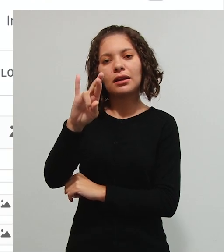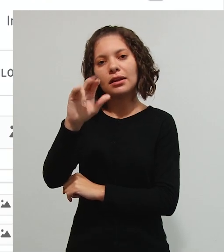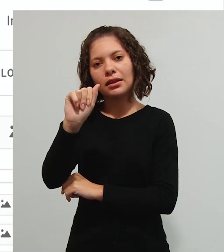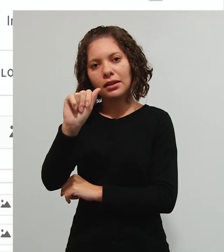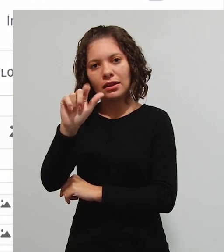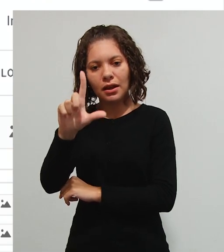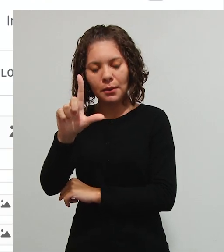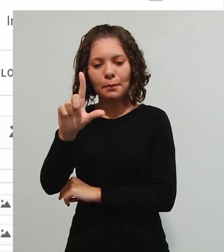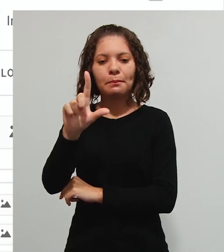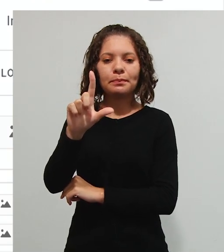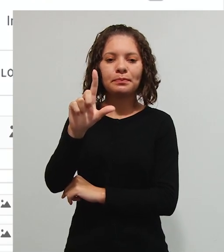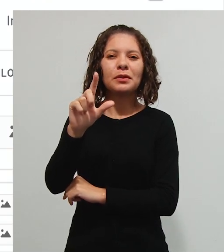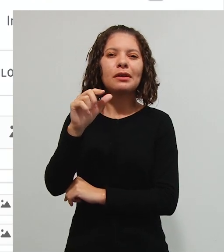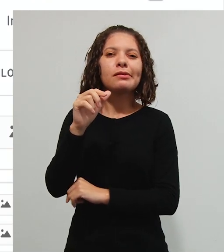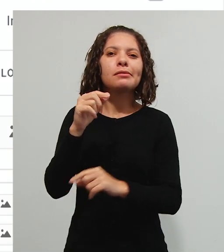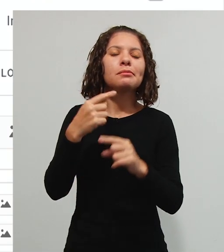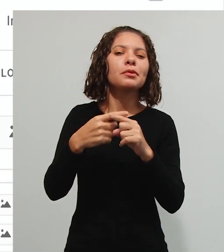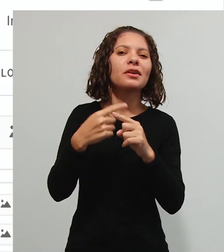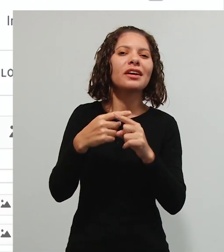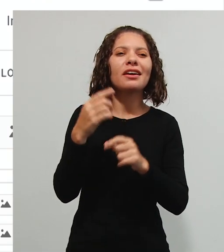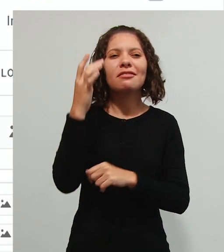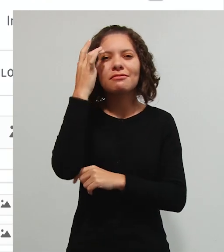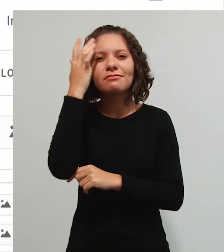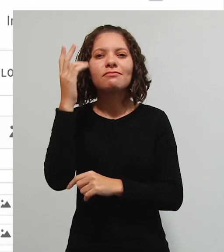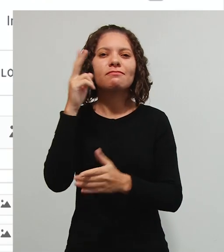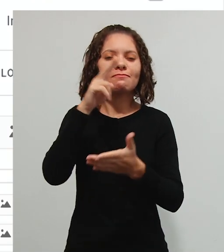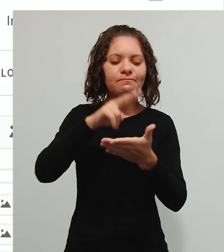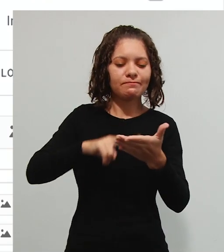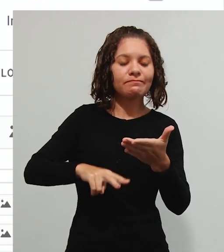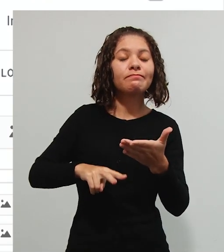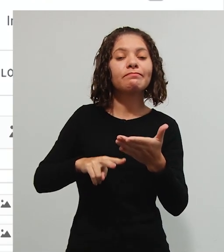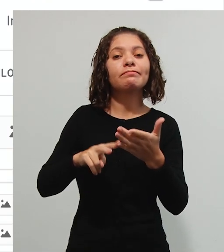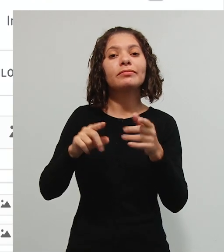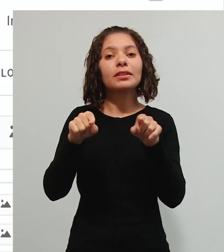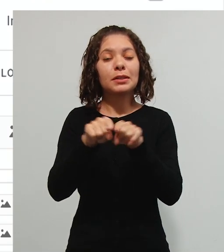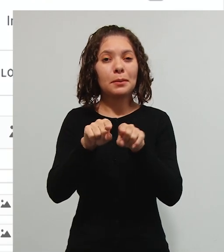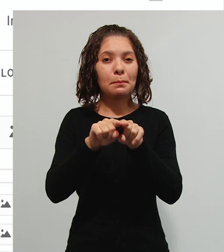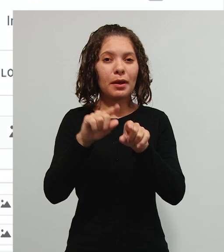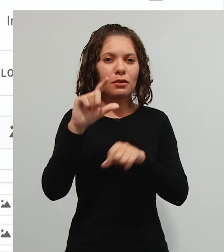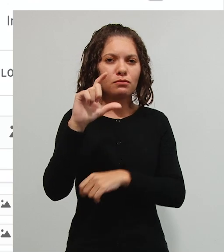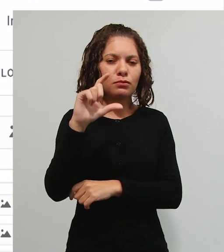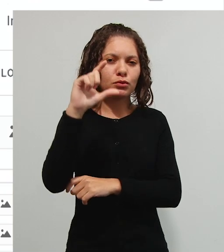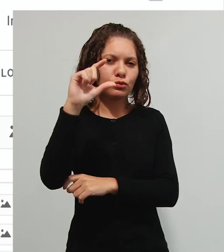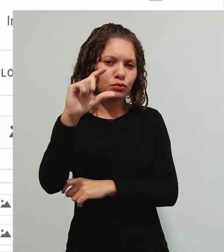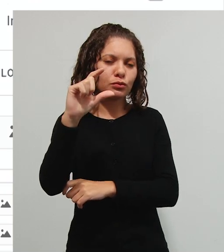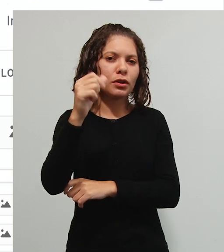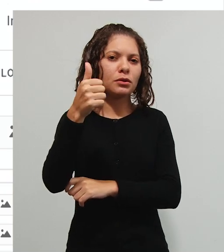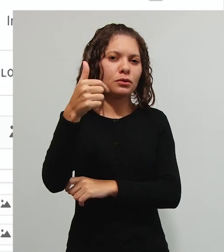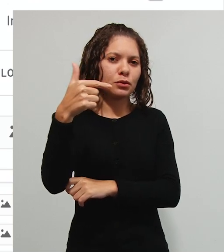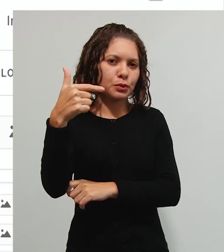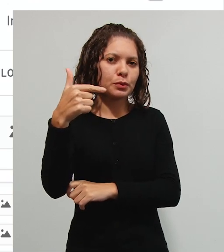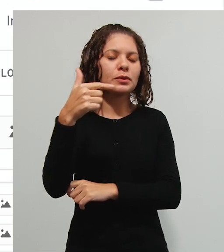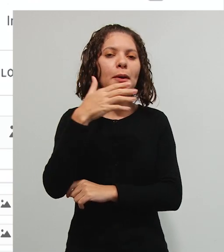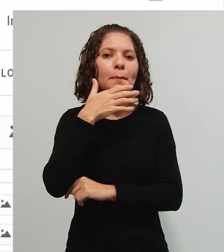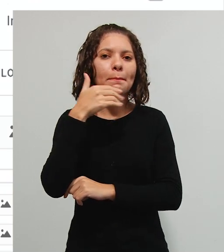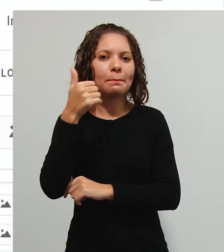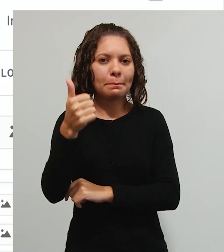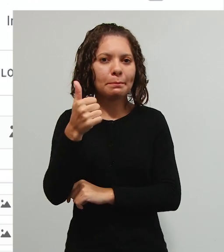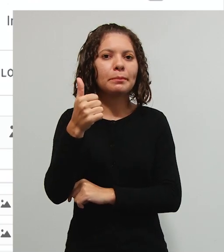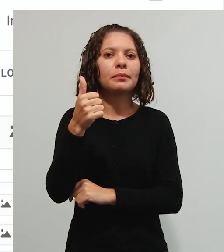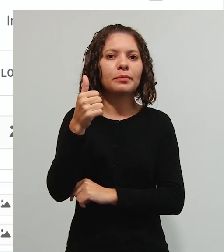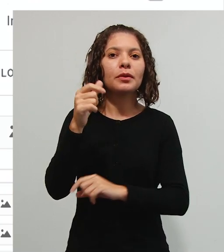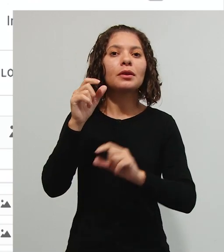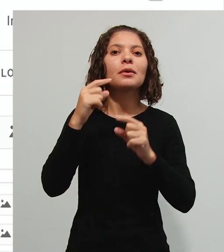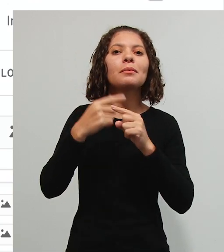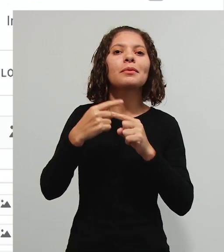O tamanho da fonte para textos é tamanho 12, pela orientação da Associação Brasileira de Normas Técnicas, a